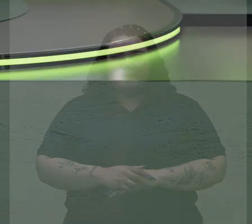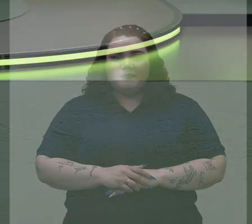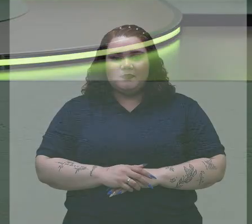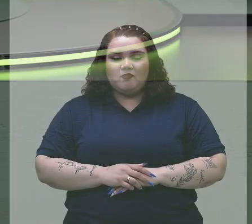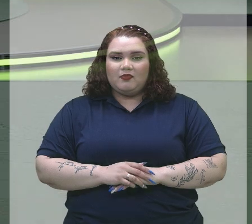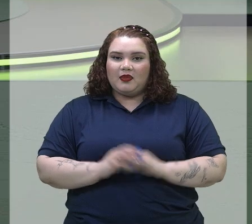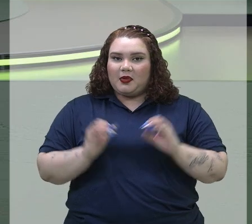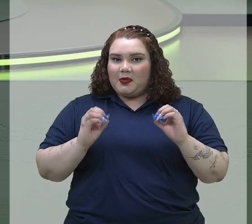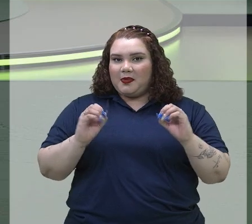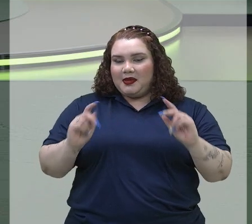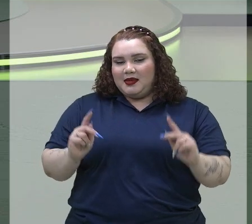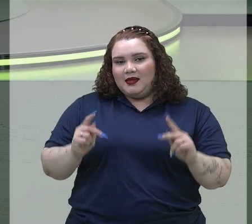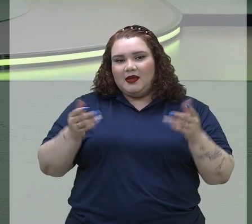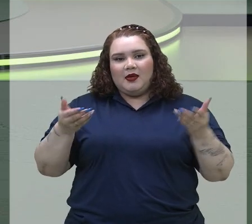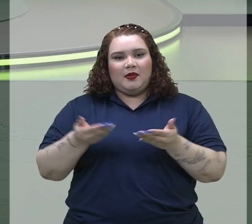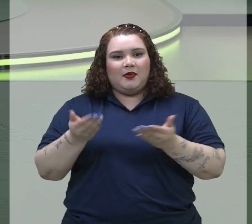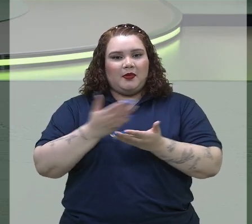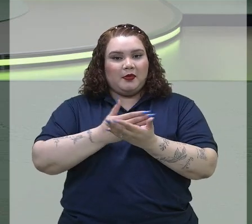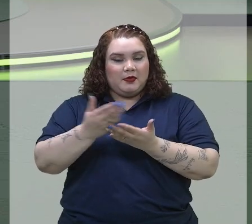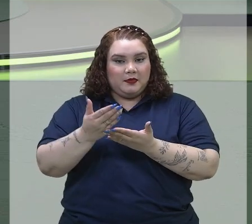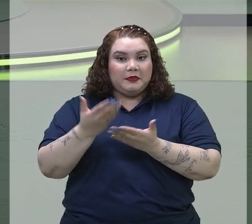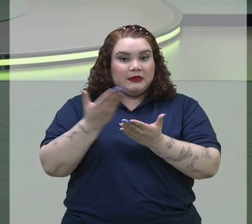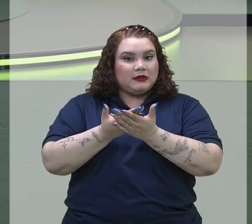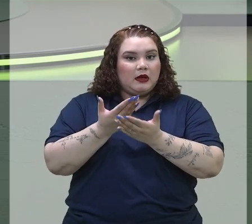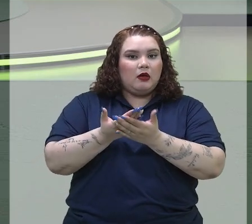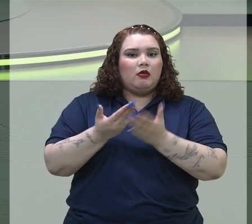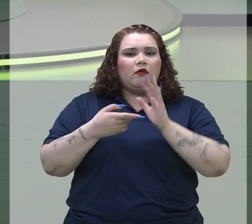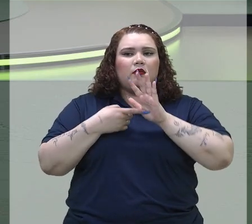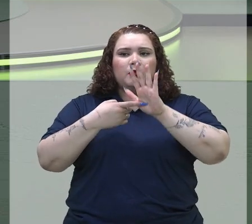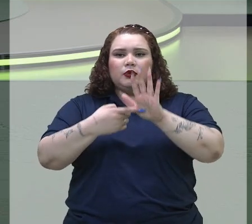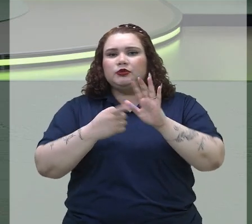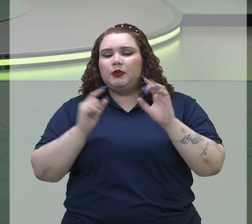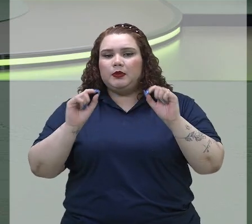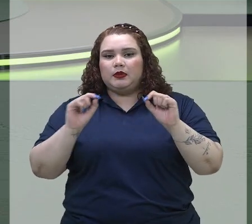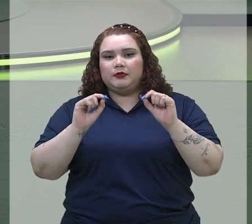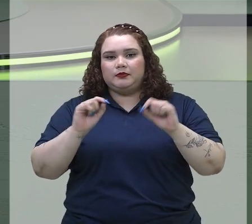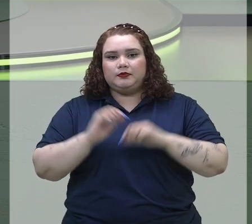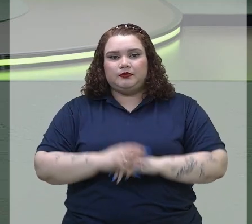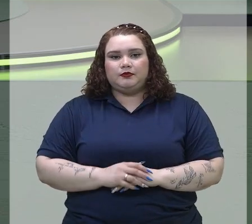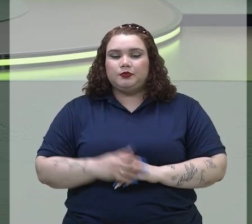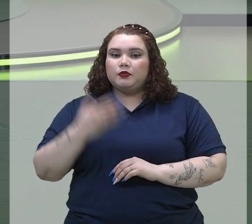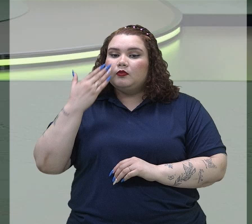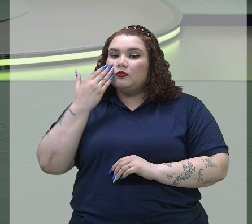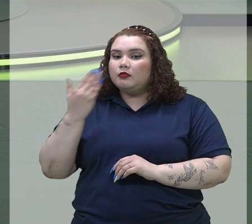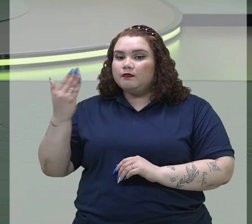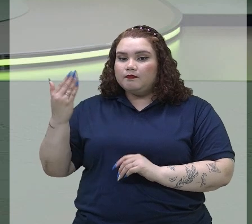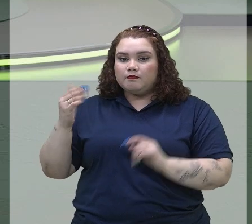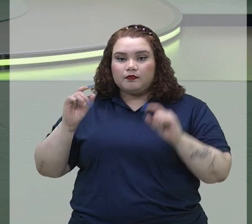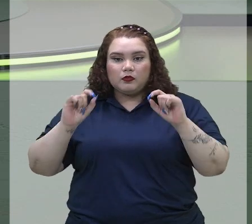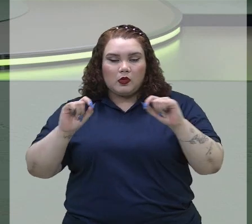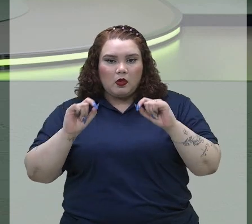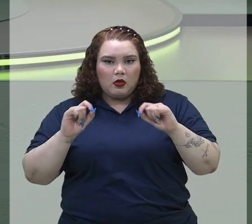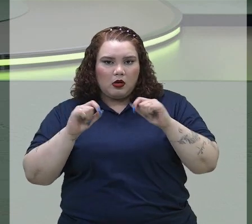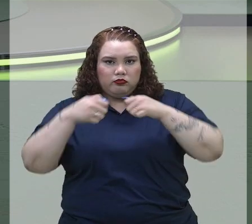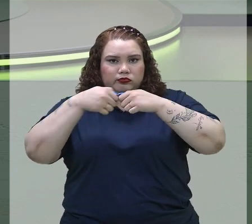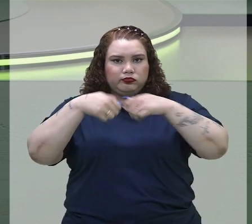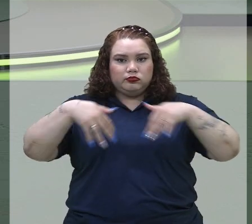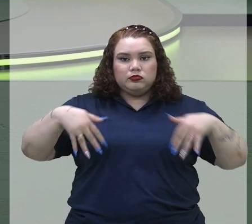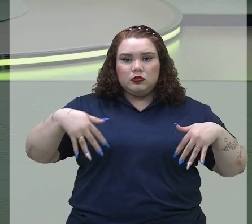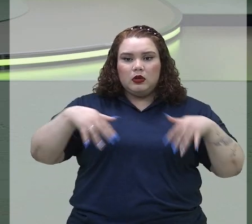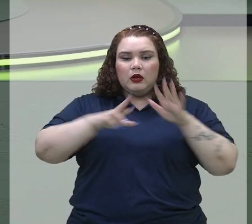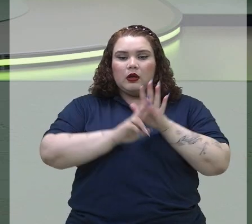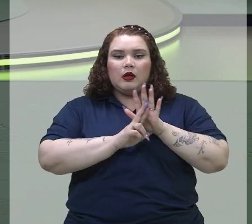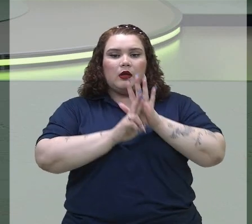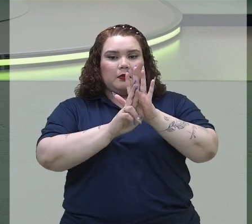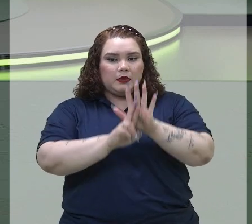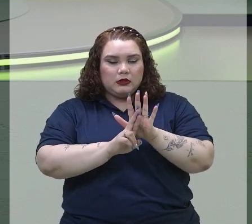Muito bem, pessoal, olha só o que eu trouxe para você hoje. Temos aqui um esquema que representa